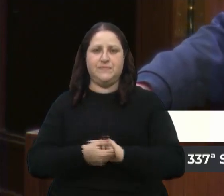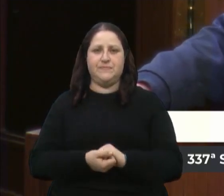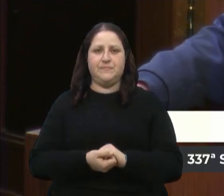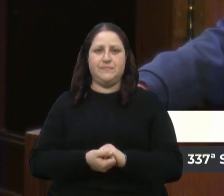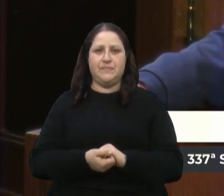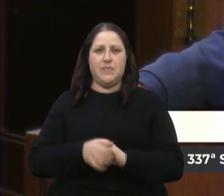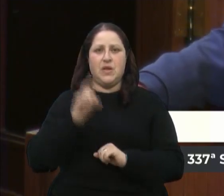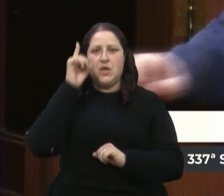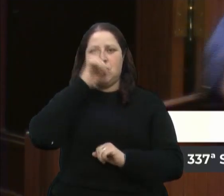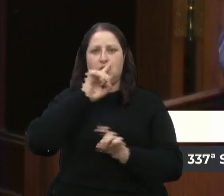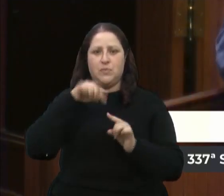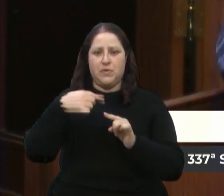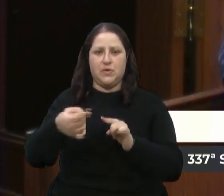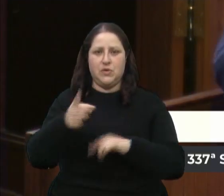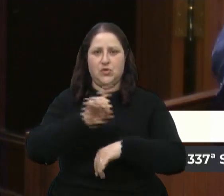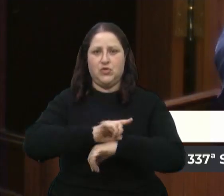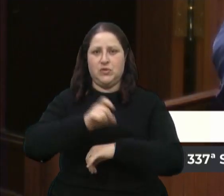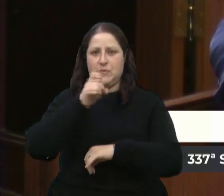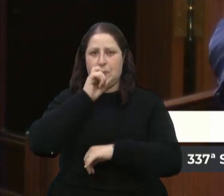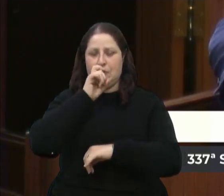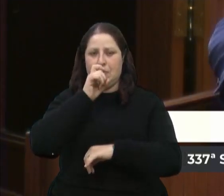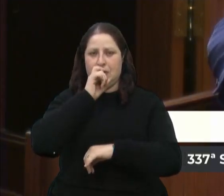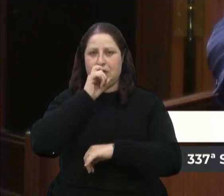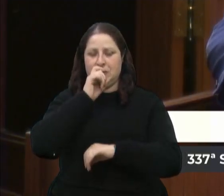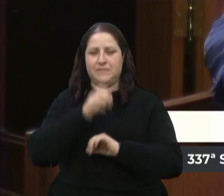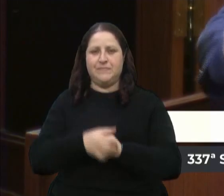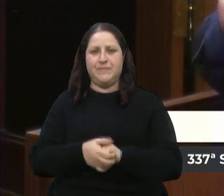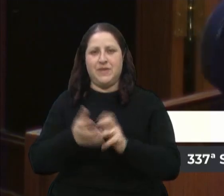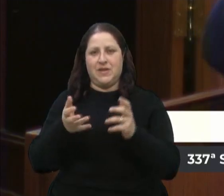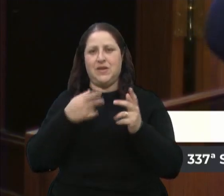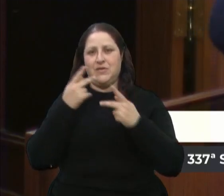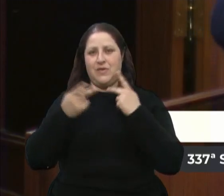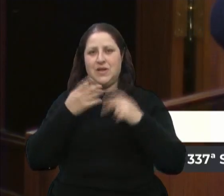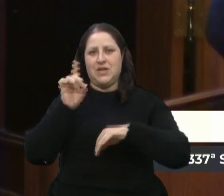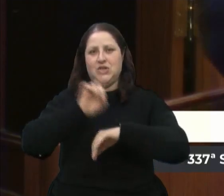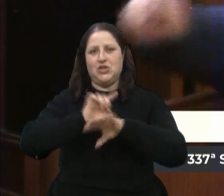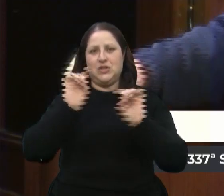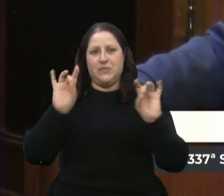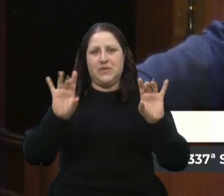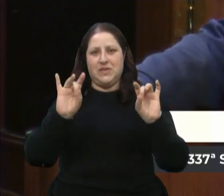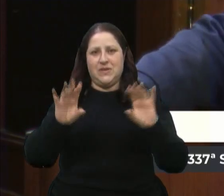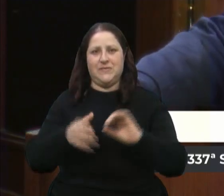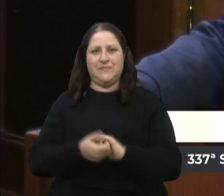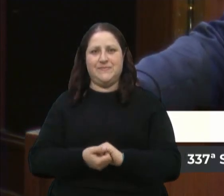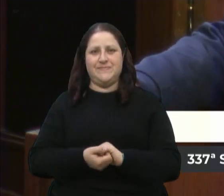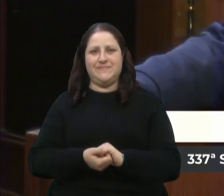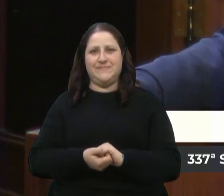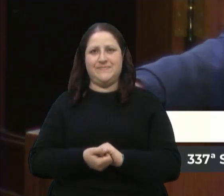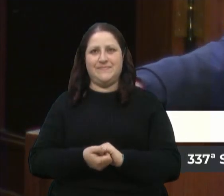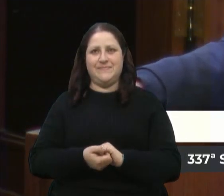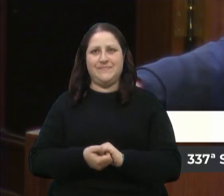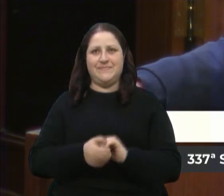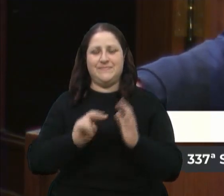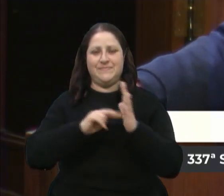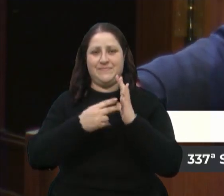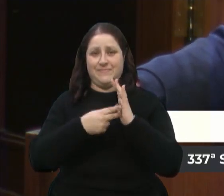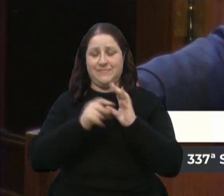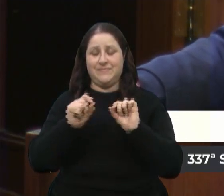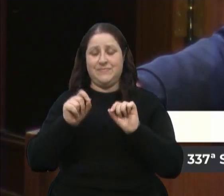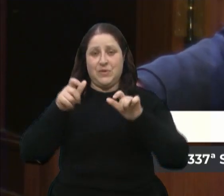Domingo é Dia dos Pais. E eu quero falar de datas especiais, no sentido de que o